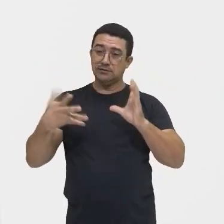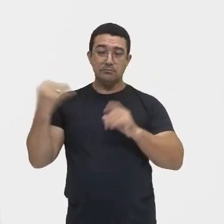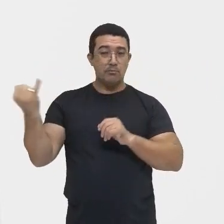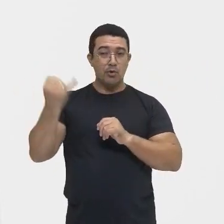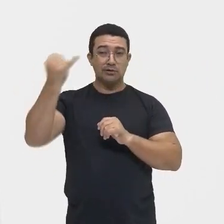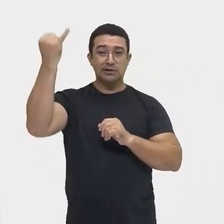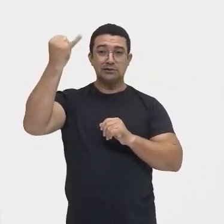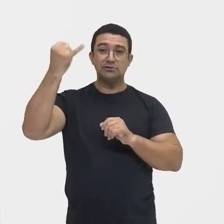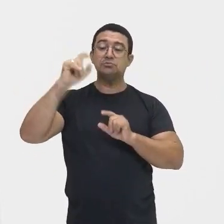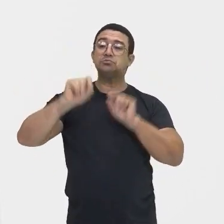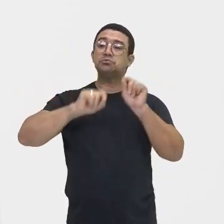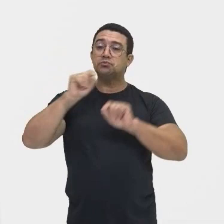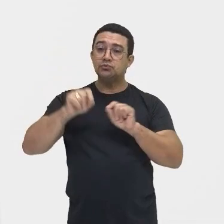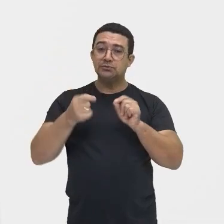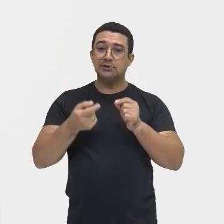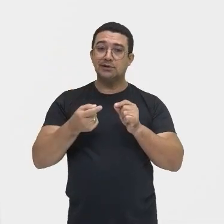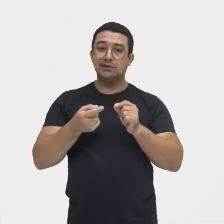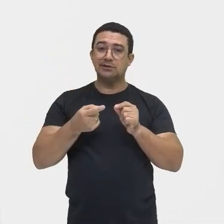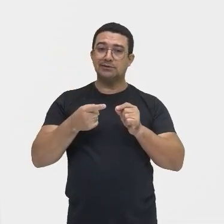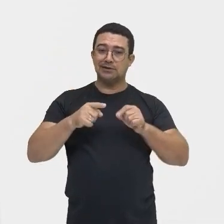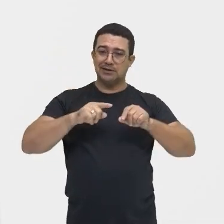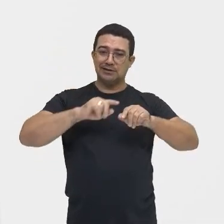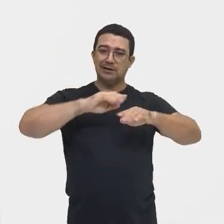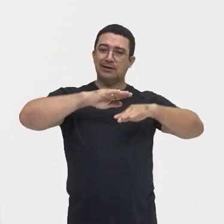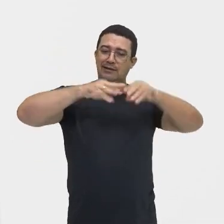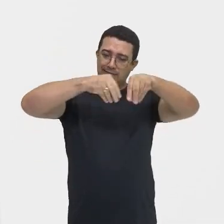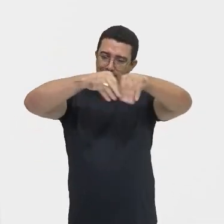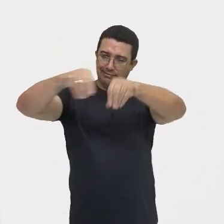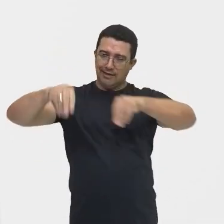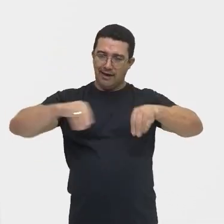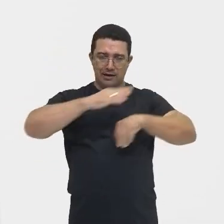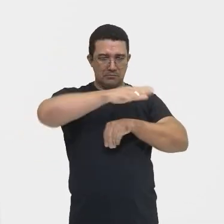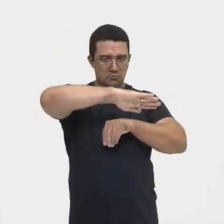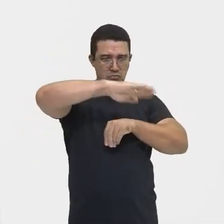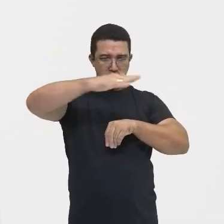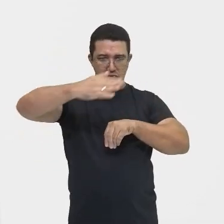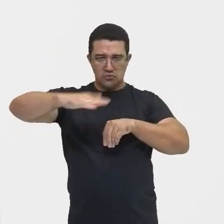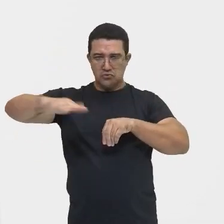uma representação da superfície, ela pode ser